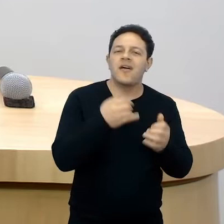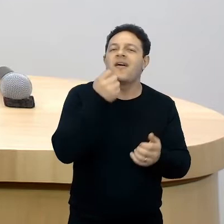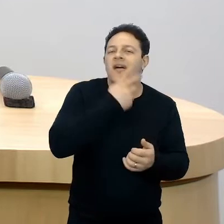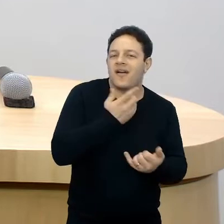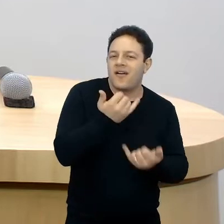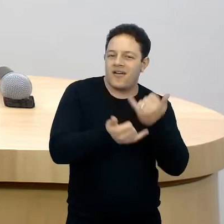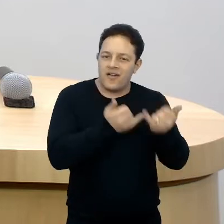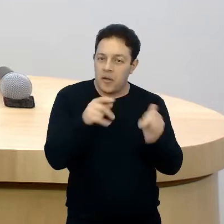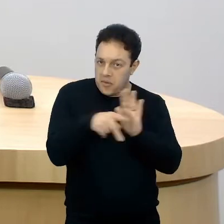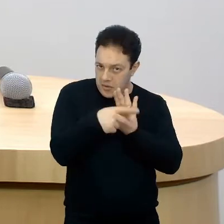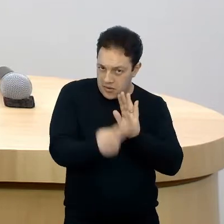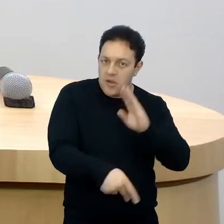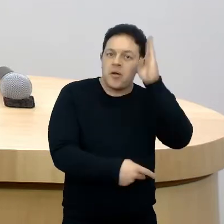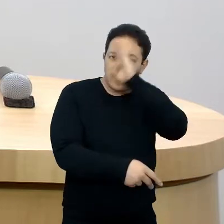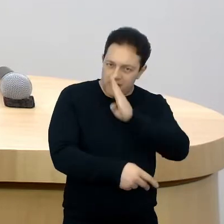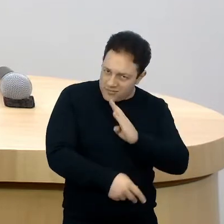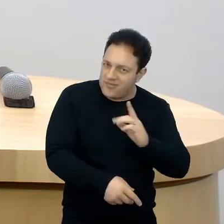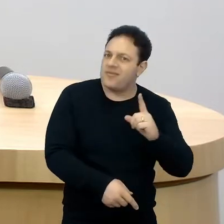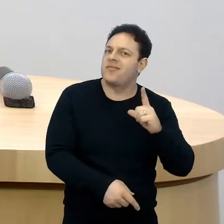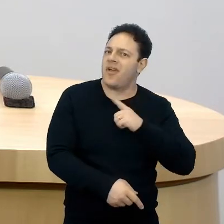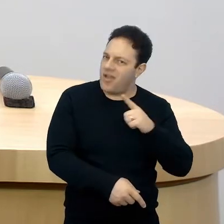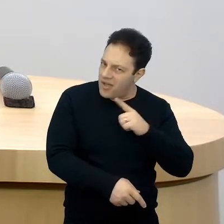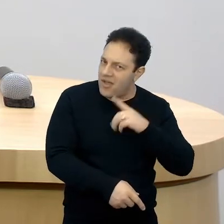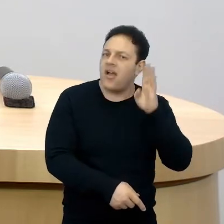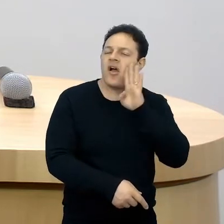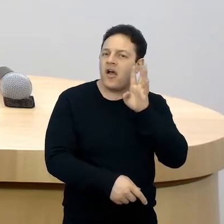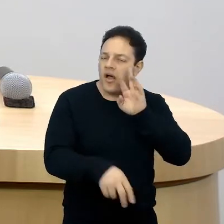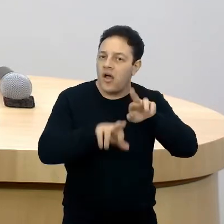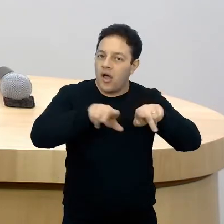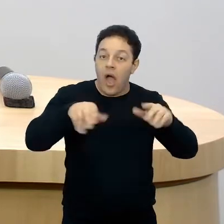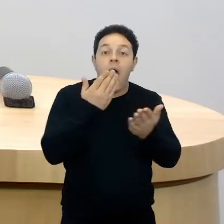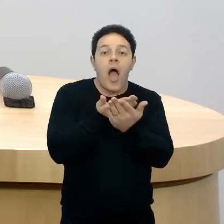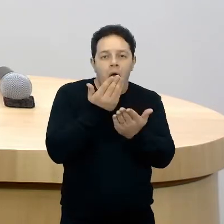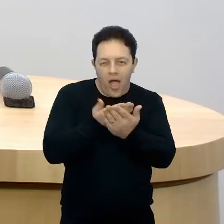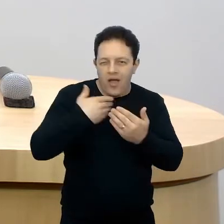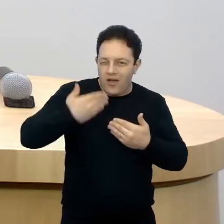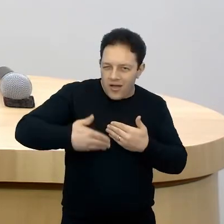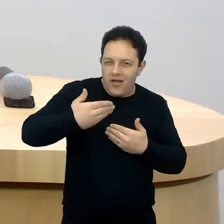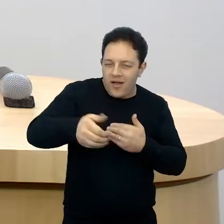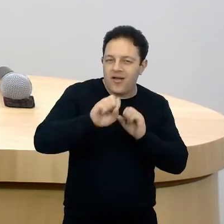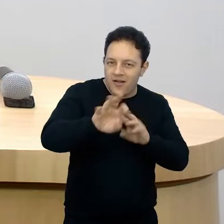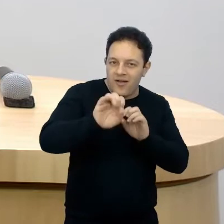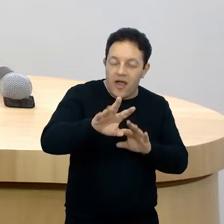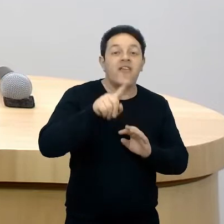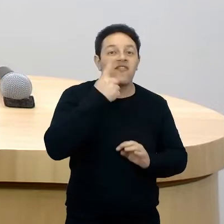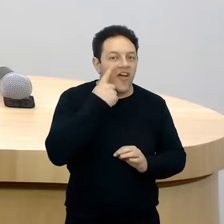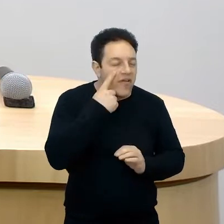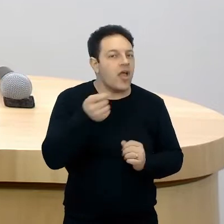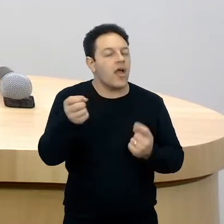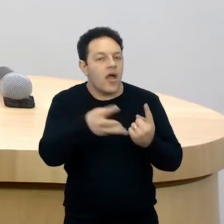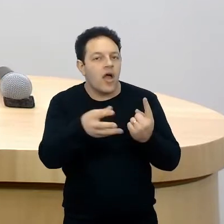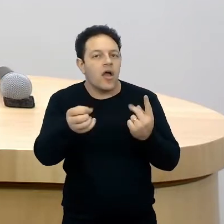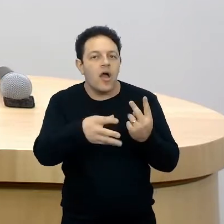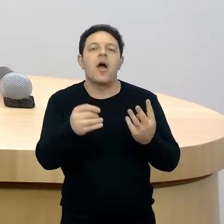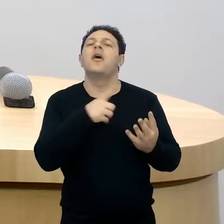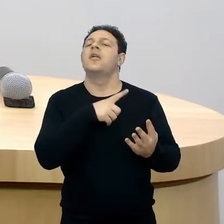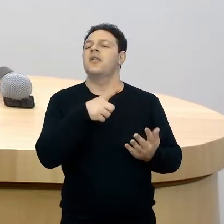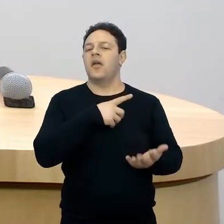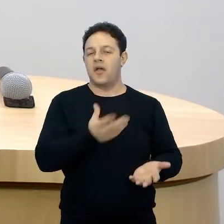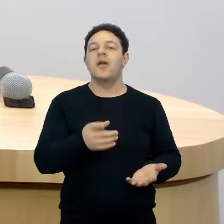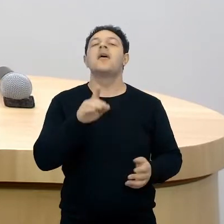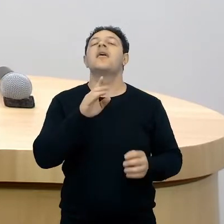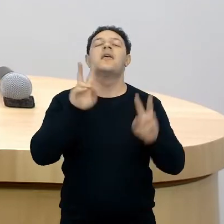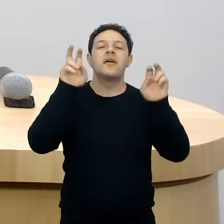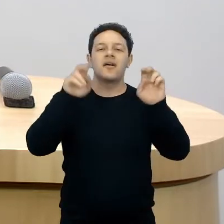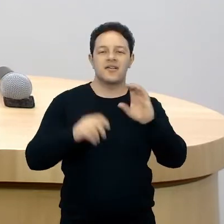temos aí grandes obras que no decorrer dessas aulas a gente vai explorar, né? A gente lembra do Cidade de